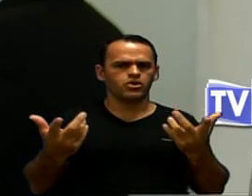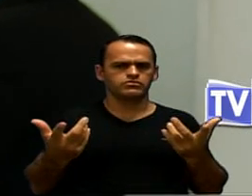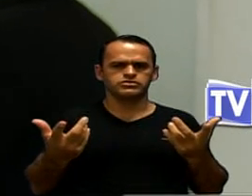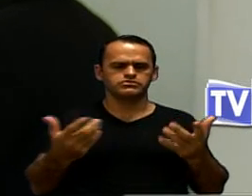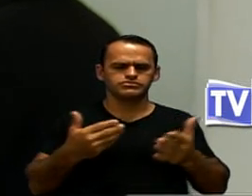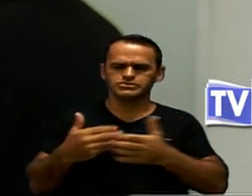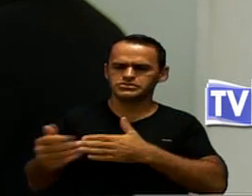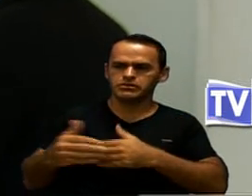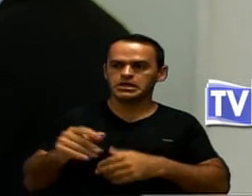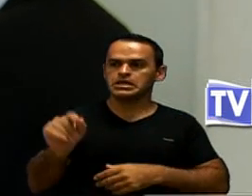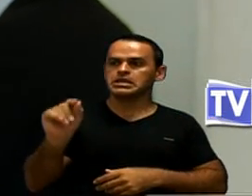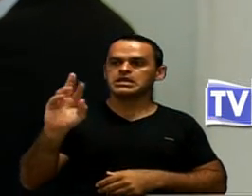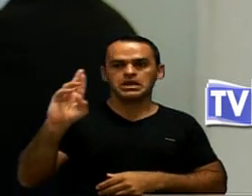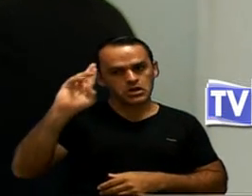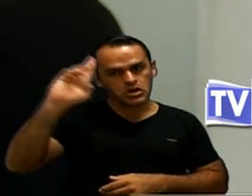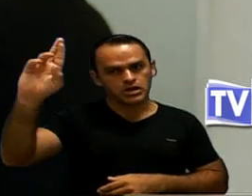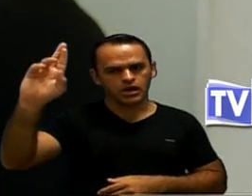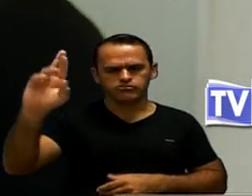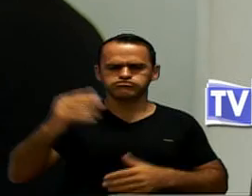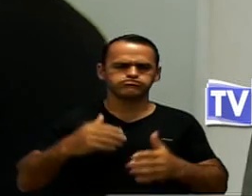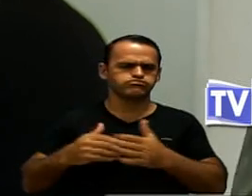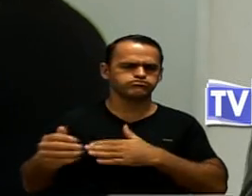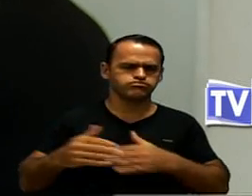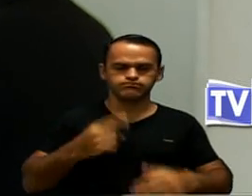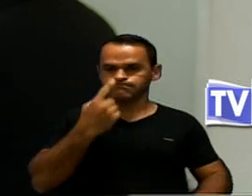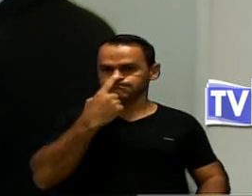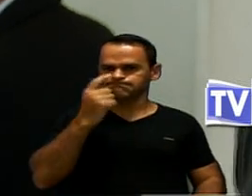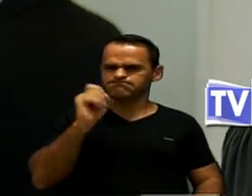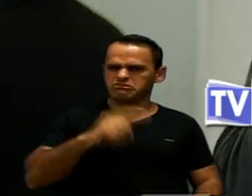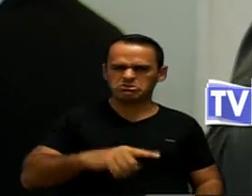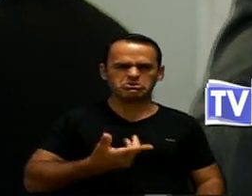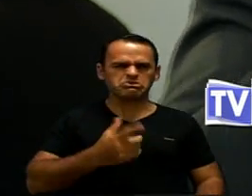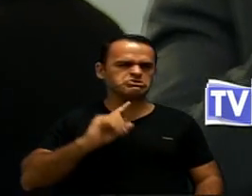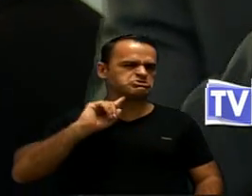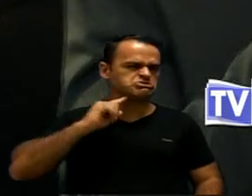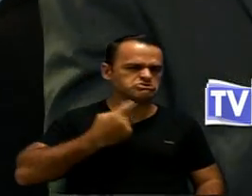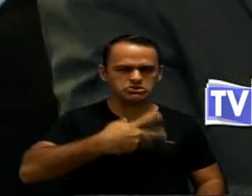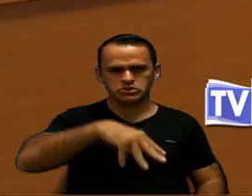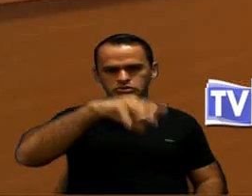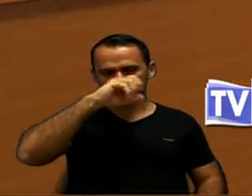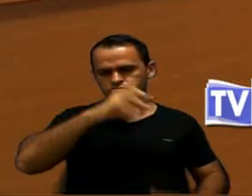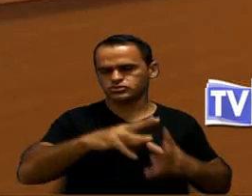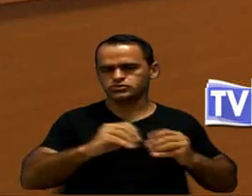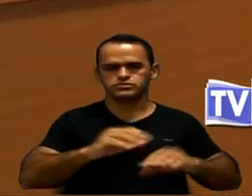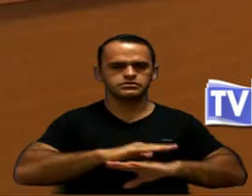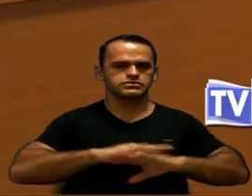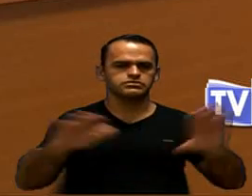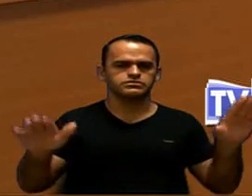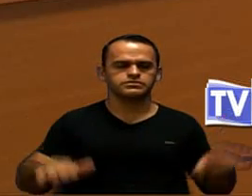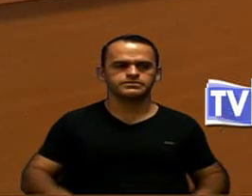comunique. O importante é que resolva o problema do mau cheiro. É isso, senhor presidente. Muito obrigado.